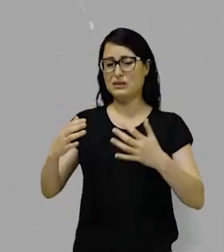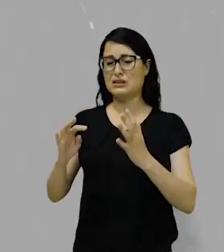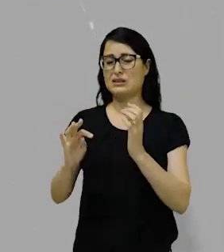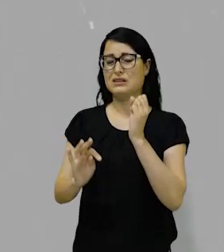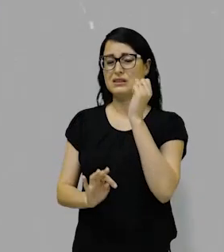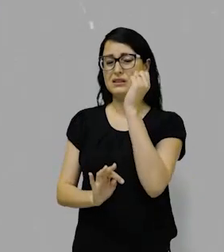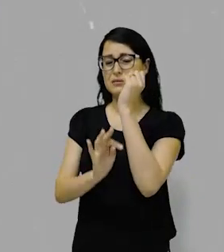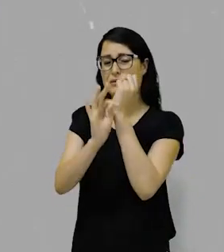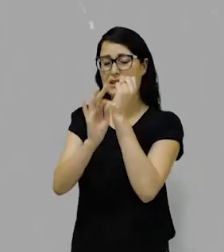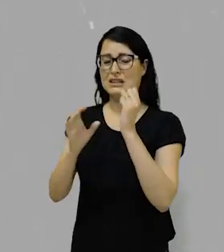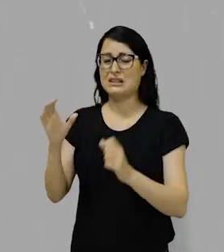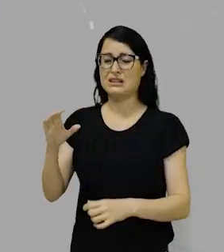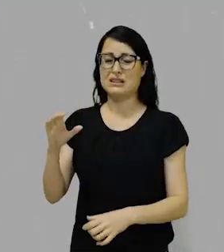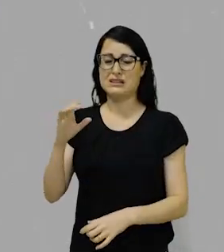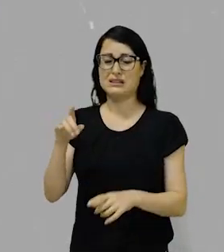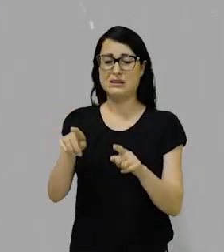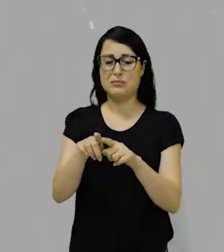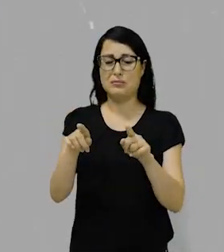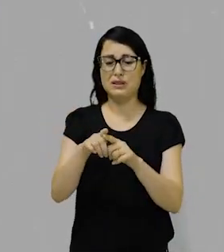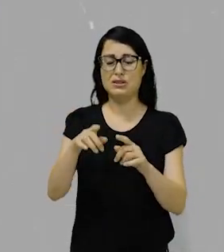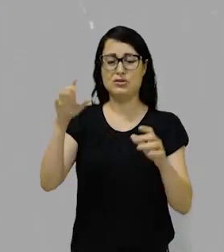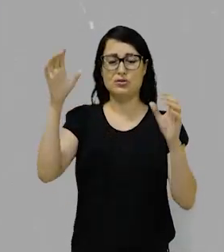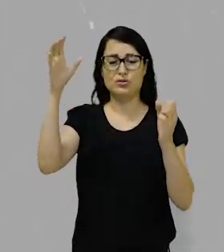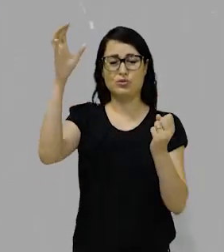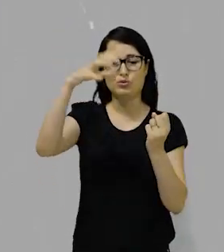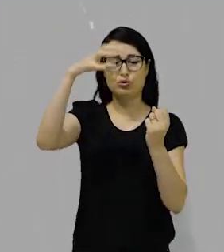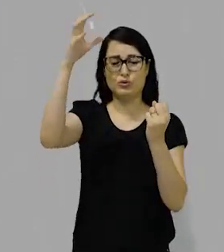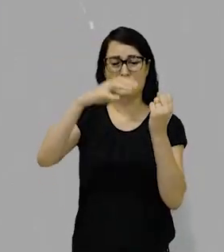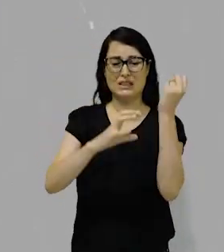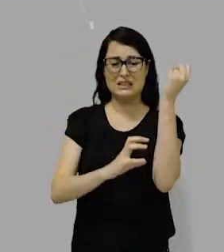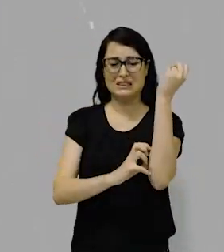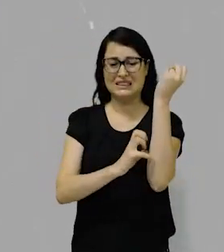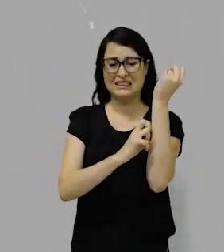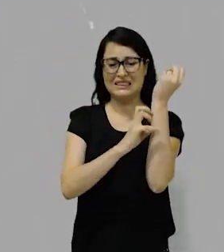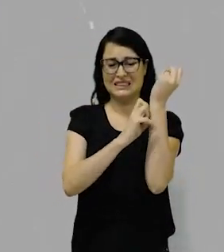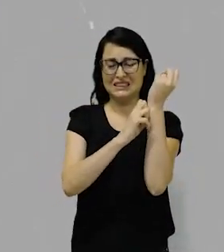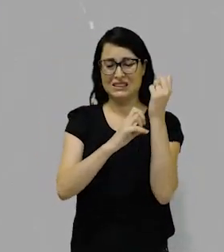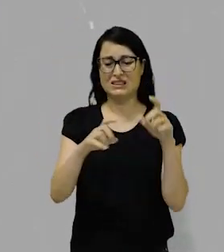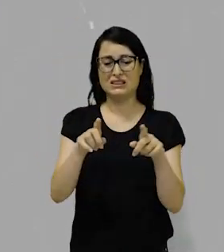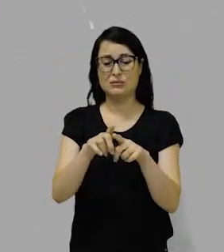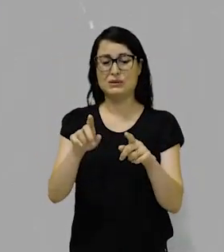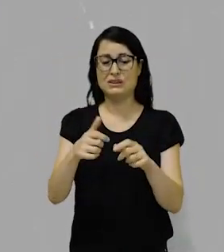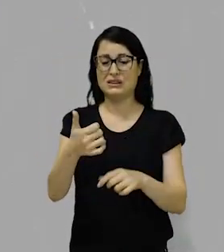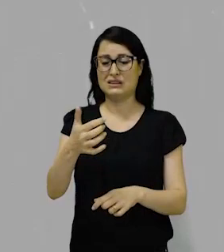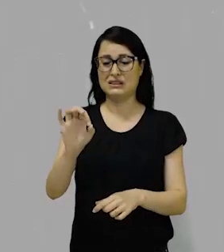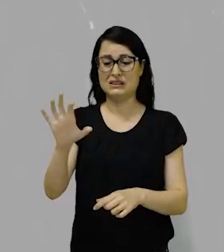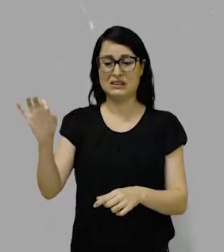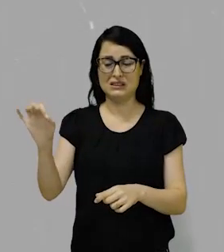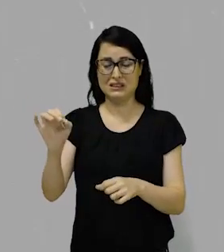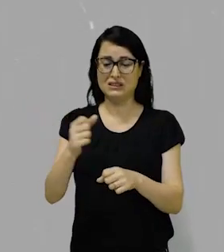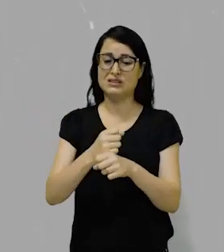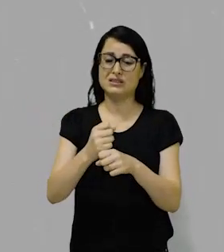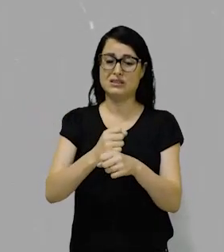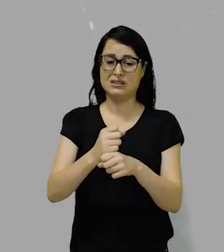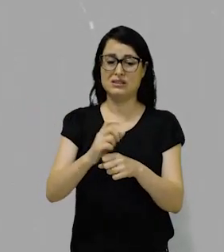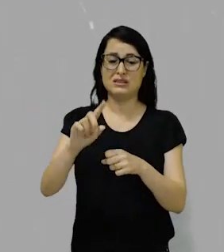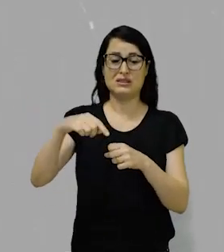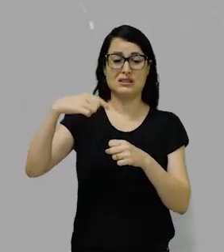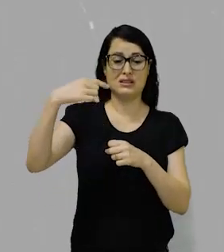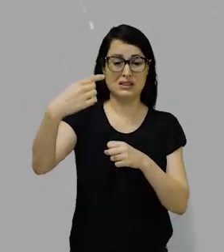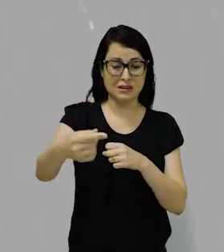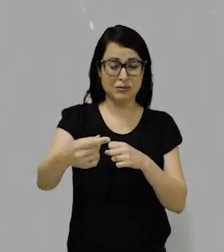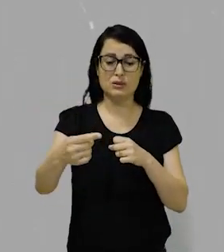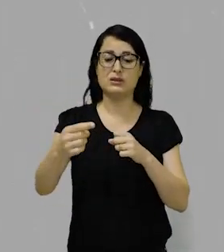temperatura, né? Chuvas ácidas, problemas respiratórios, 100 anos depois da primeira Revolução Industrial,